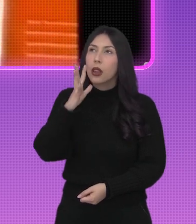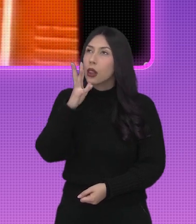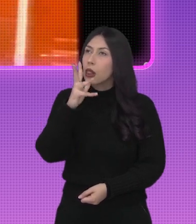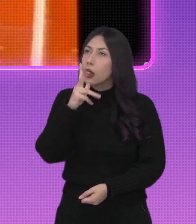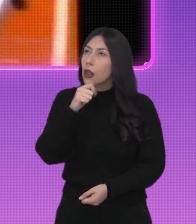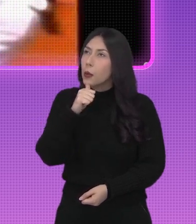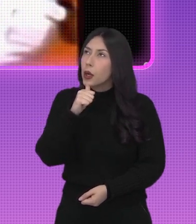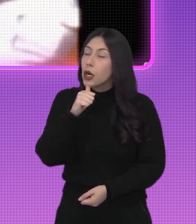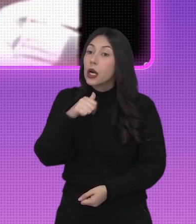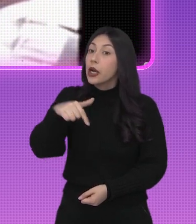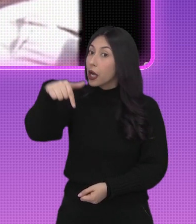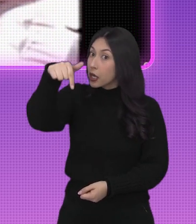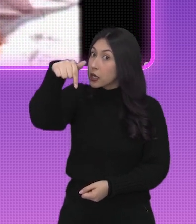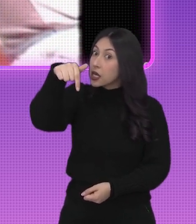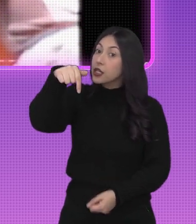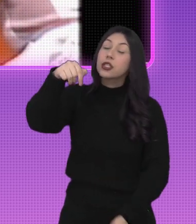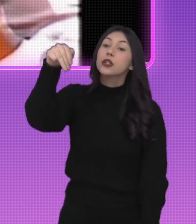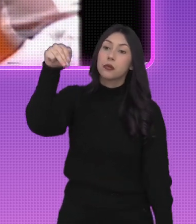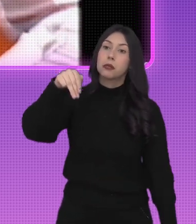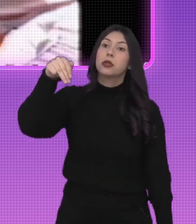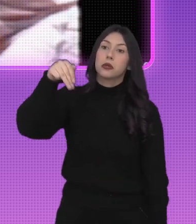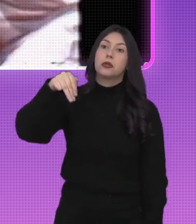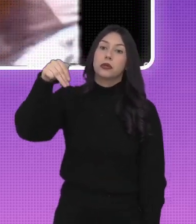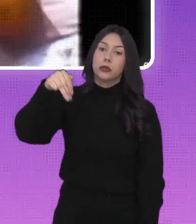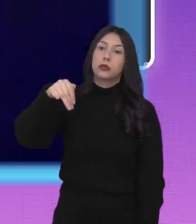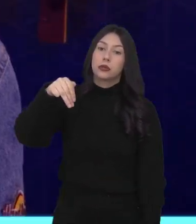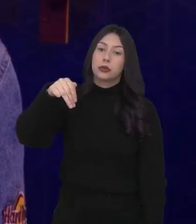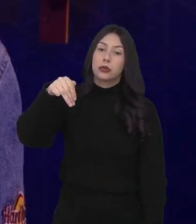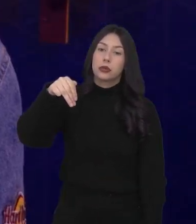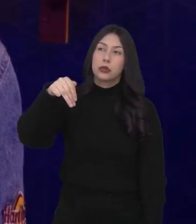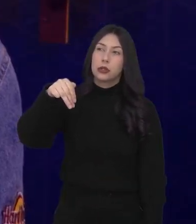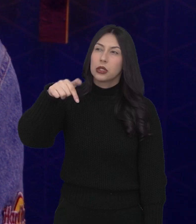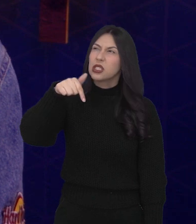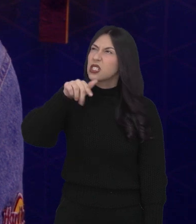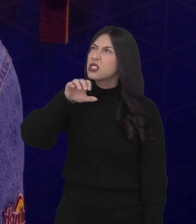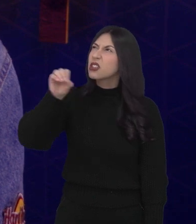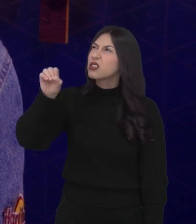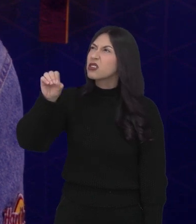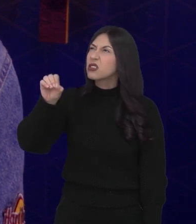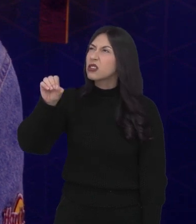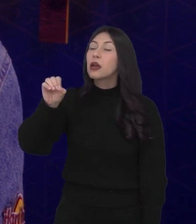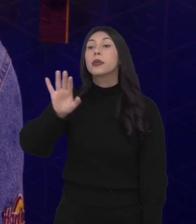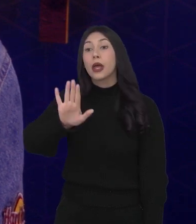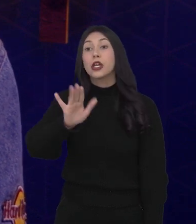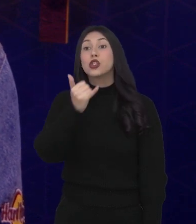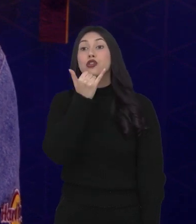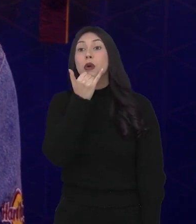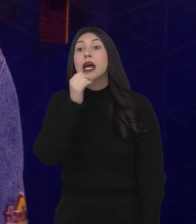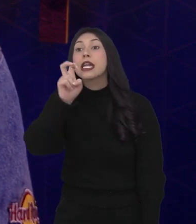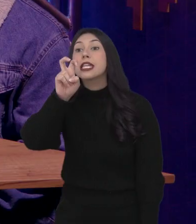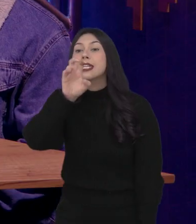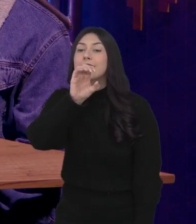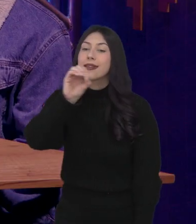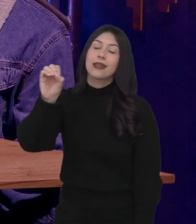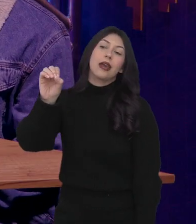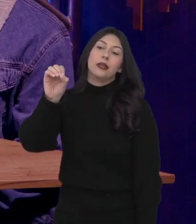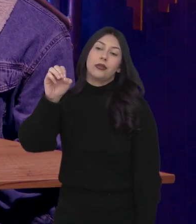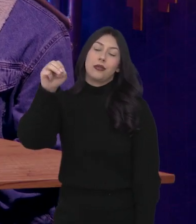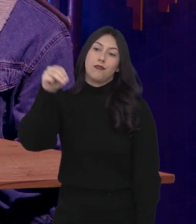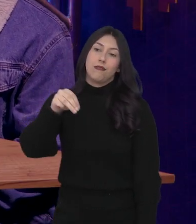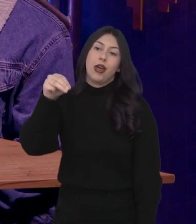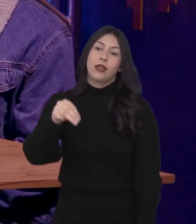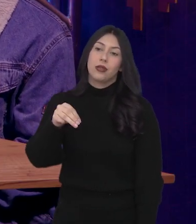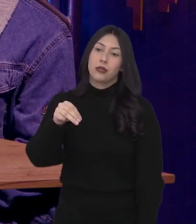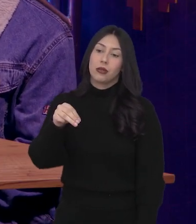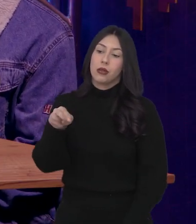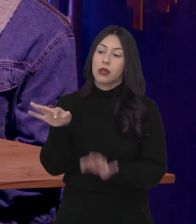demorou 7 minutos para fazer esse percurso. 700 mesmo ou 500? Deixa eu ver aqui. 500 metros. Ela demorou 7 minutos